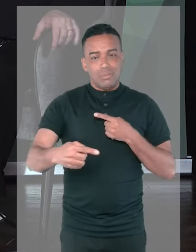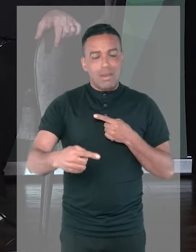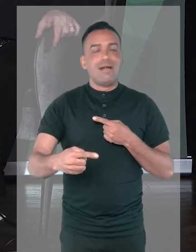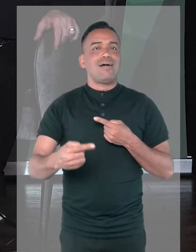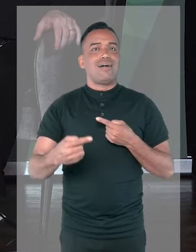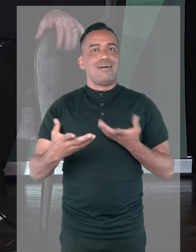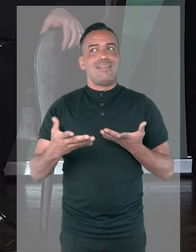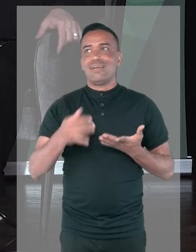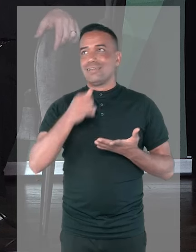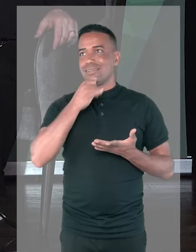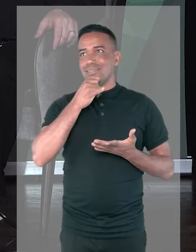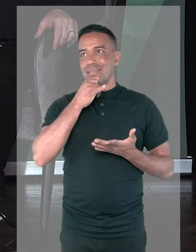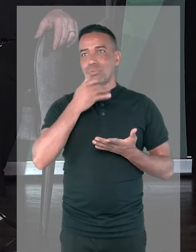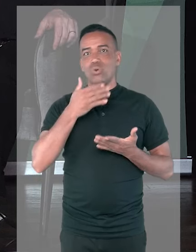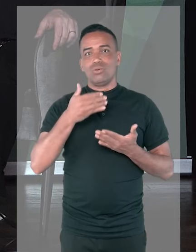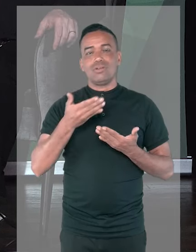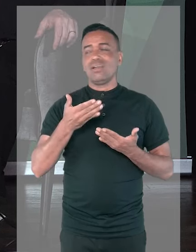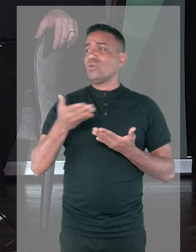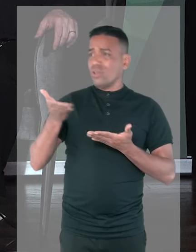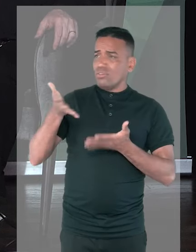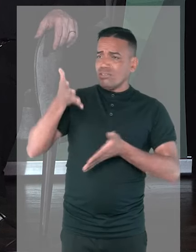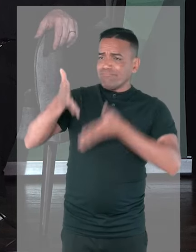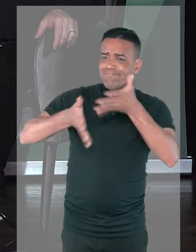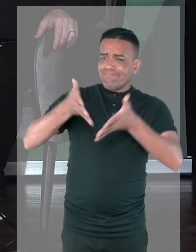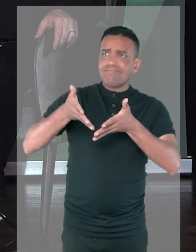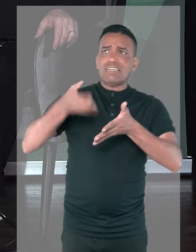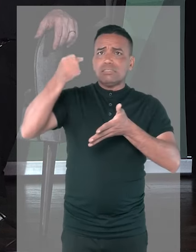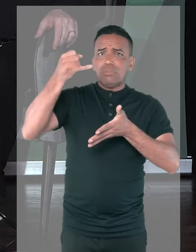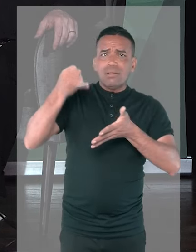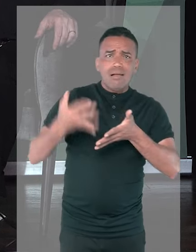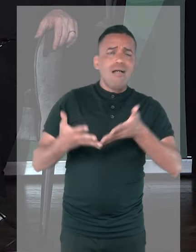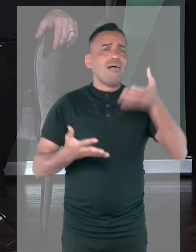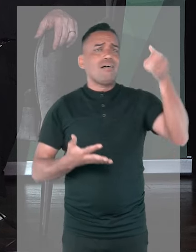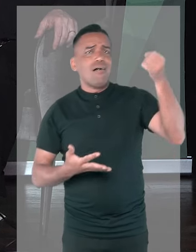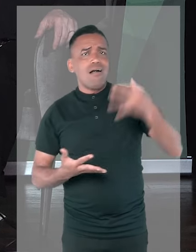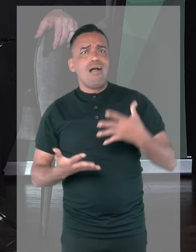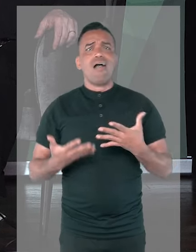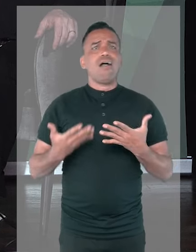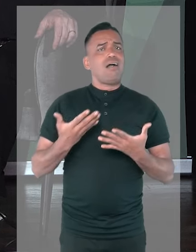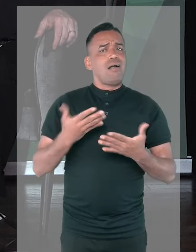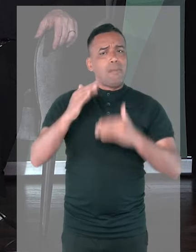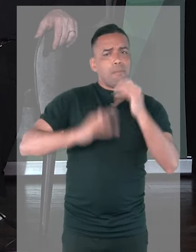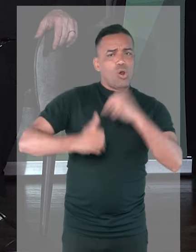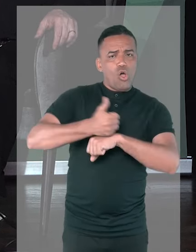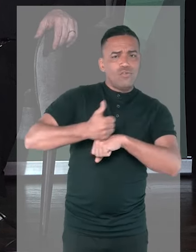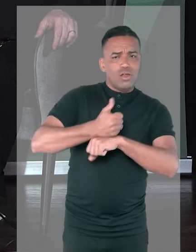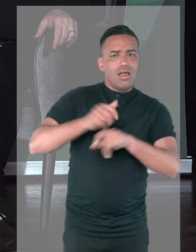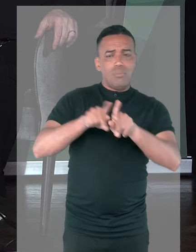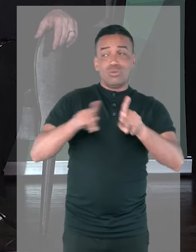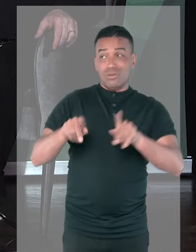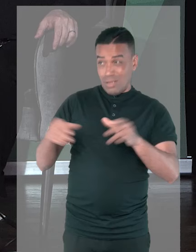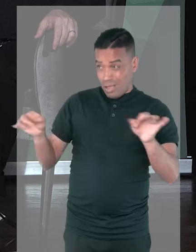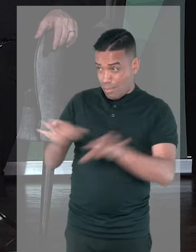uma nova oficina, então... Eu queria te dar a palavra. Fala um pouquinho sobre essa carreira, né? Acabaram as perguntas, né,